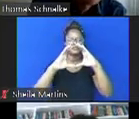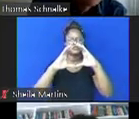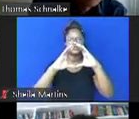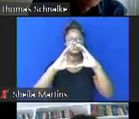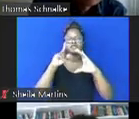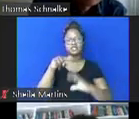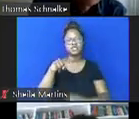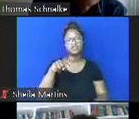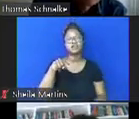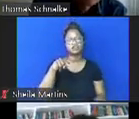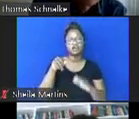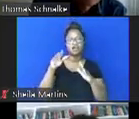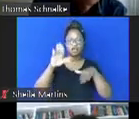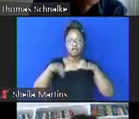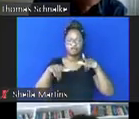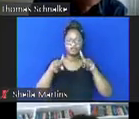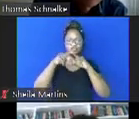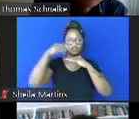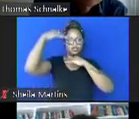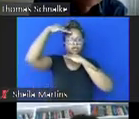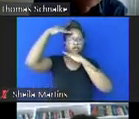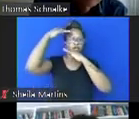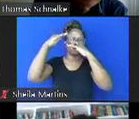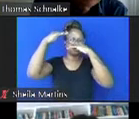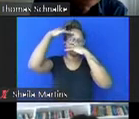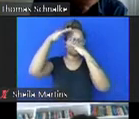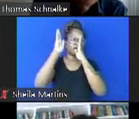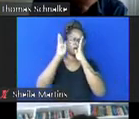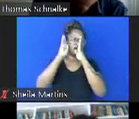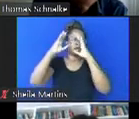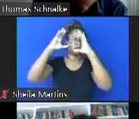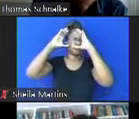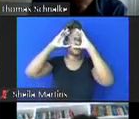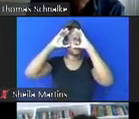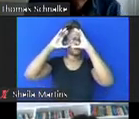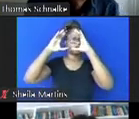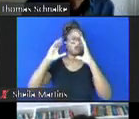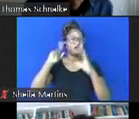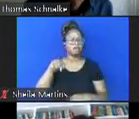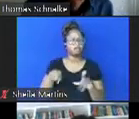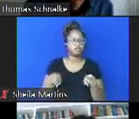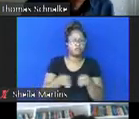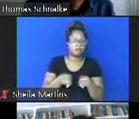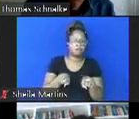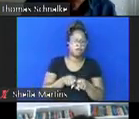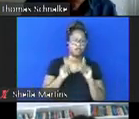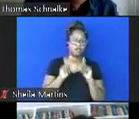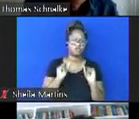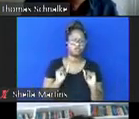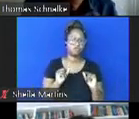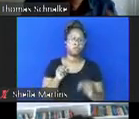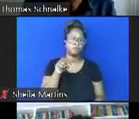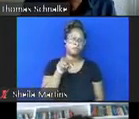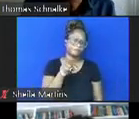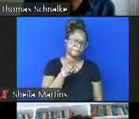Em alguns casos, mulagens específicos têm também